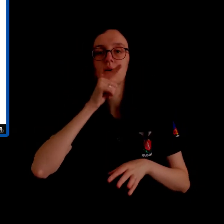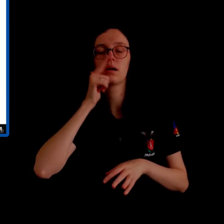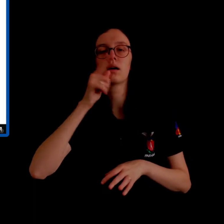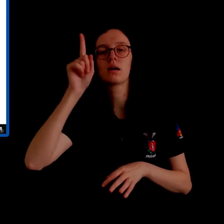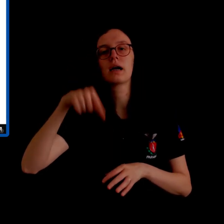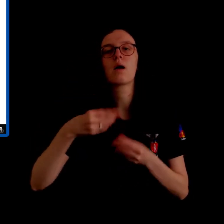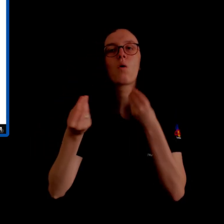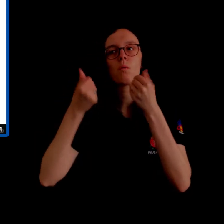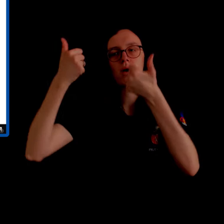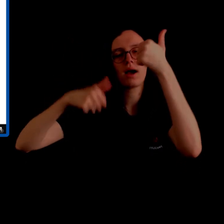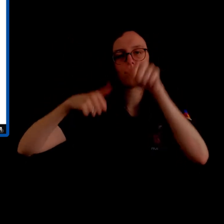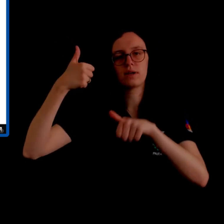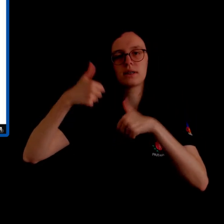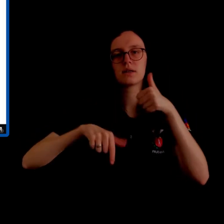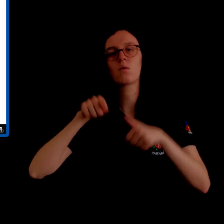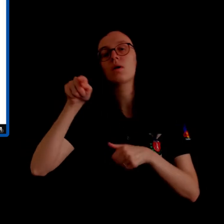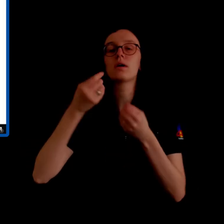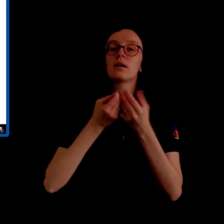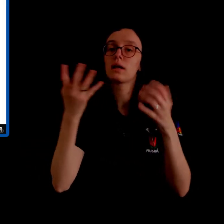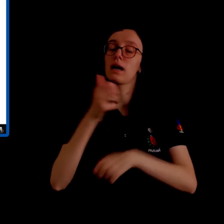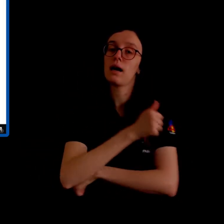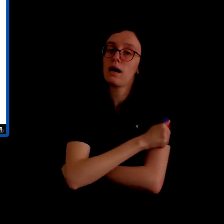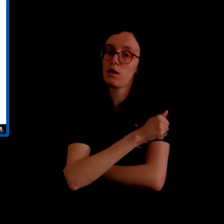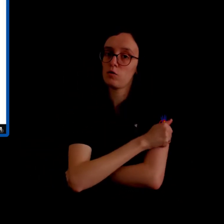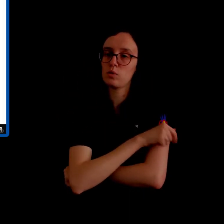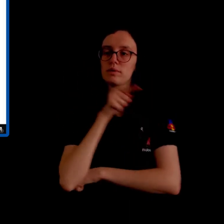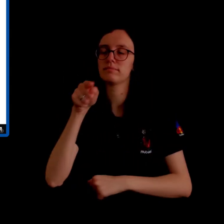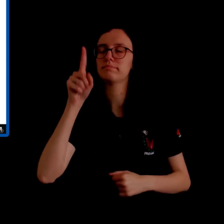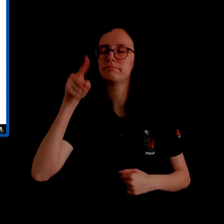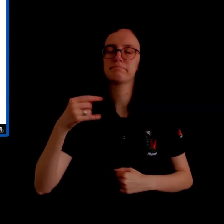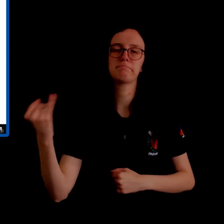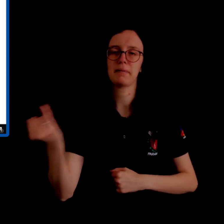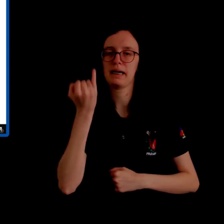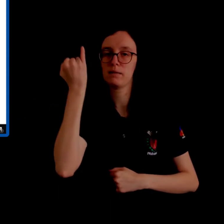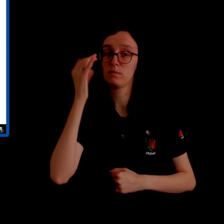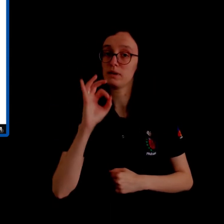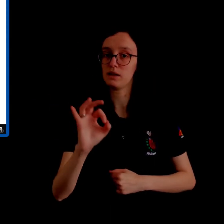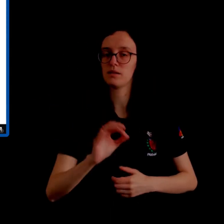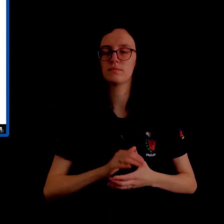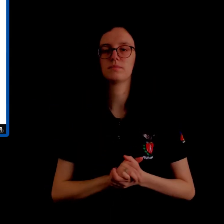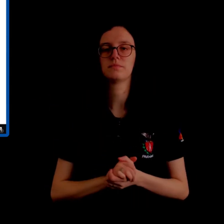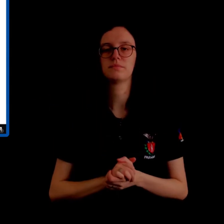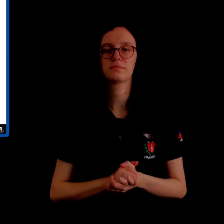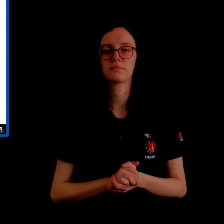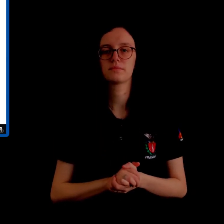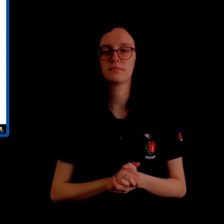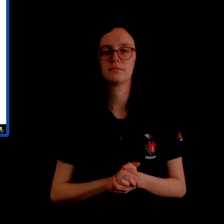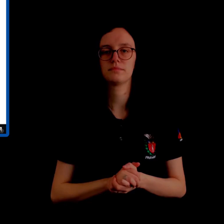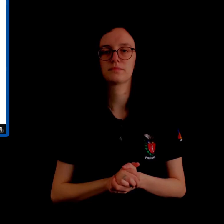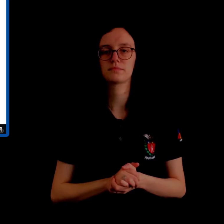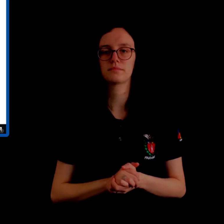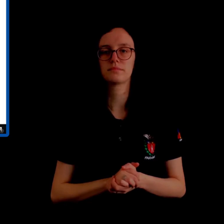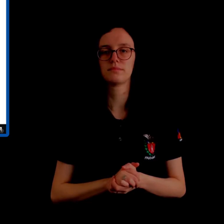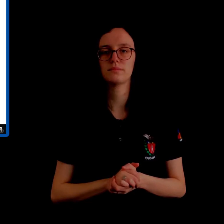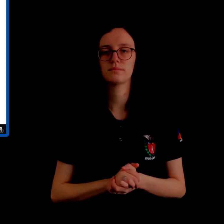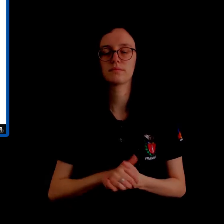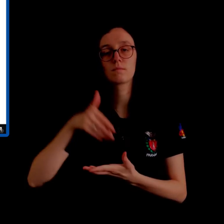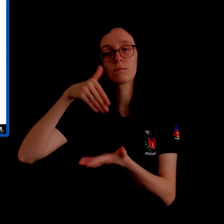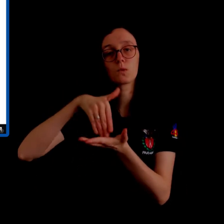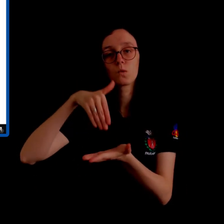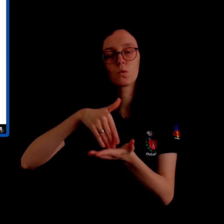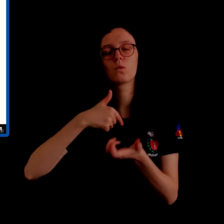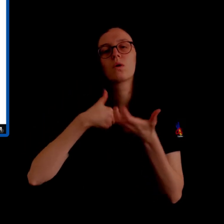da avaliação, isso para os seus alunos, isso é muito importante, tá certo? E a última questão que eu